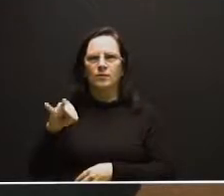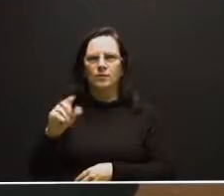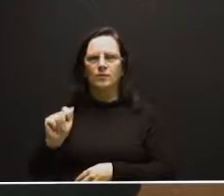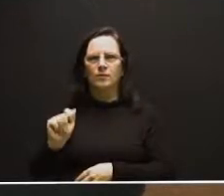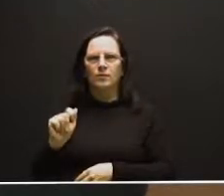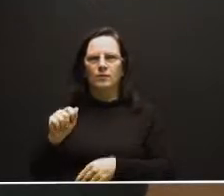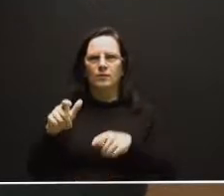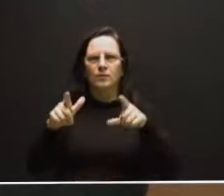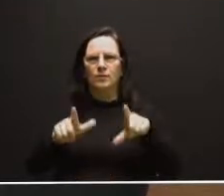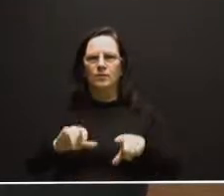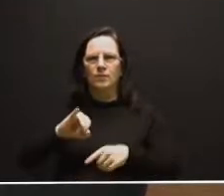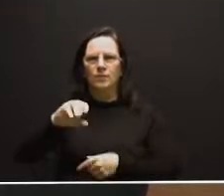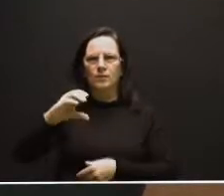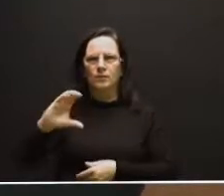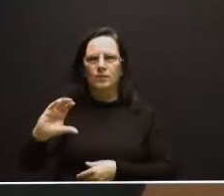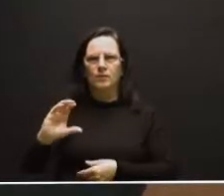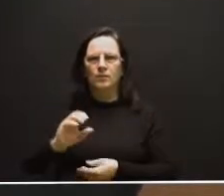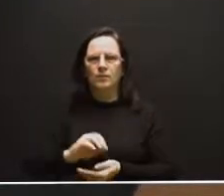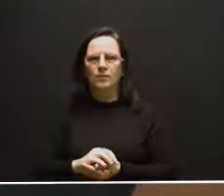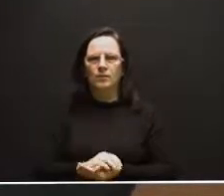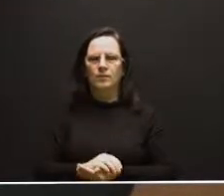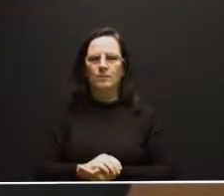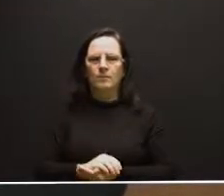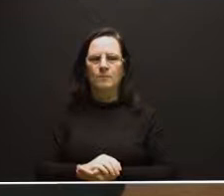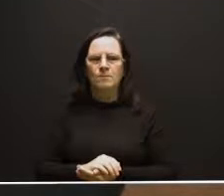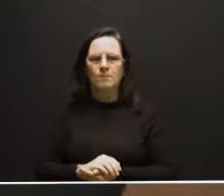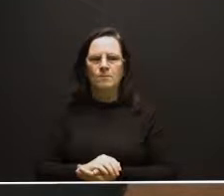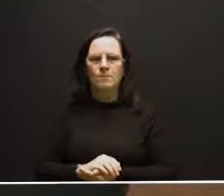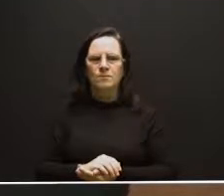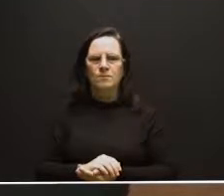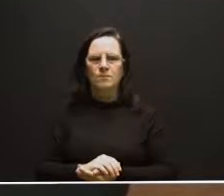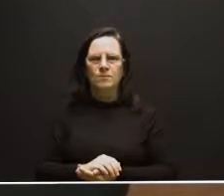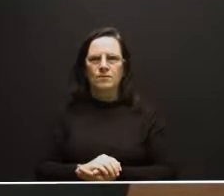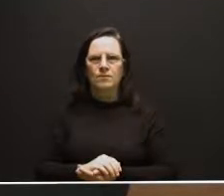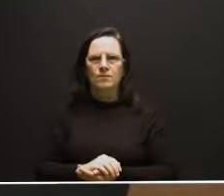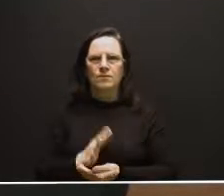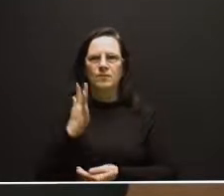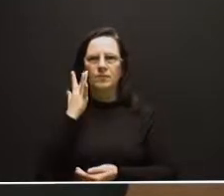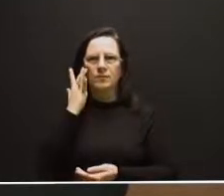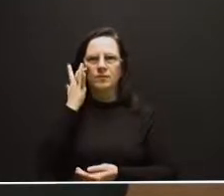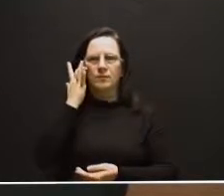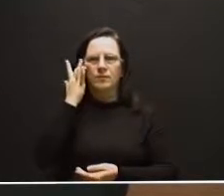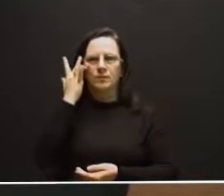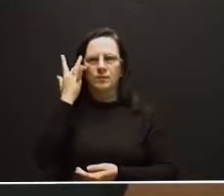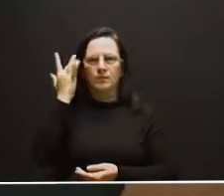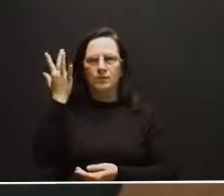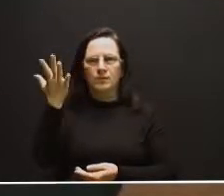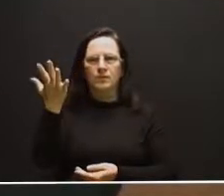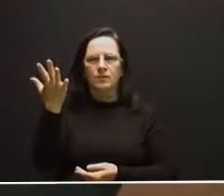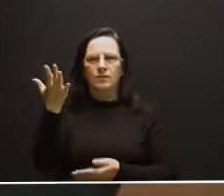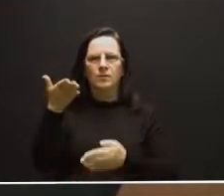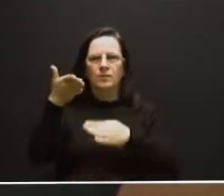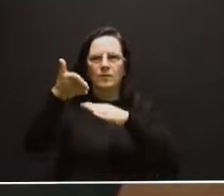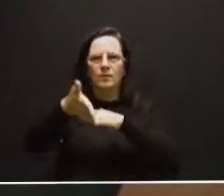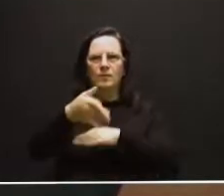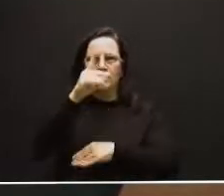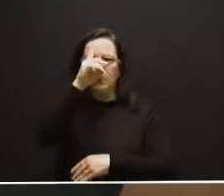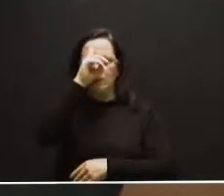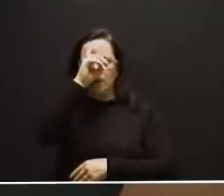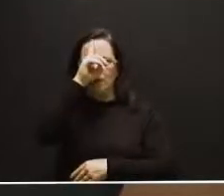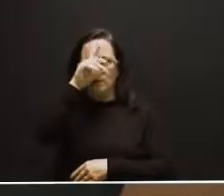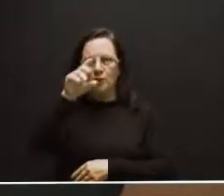carvalho no jardim casqueiro encaminhem-se facilitar o acesso ao pronto socorro central